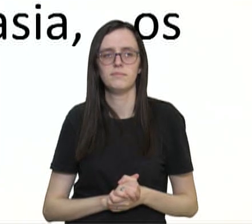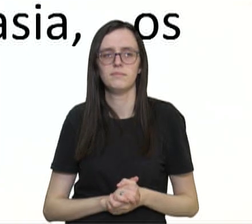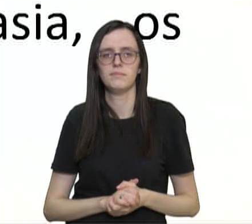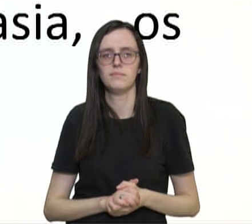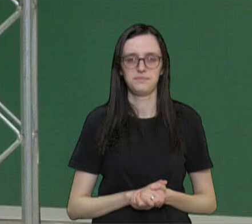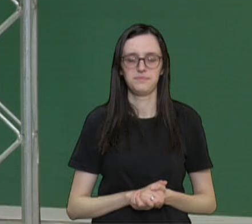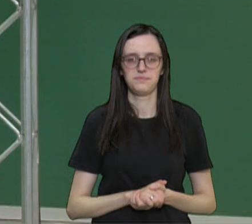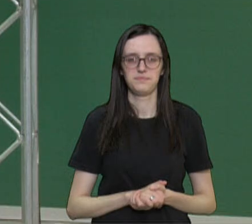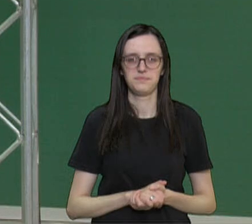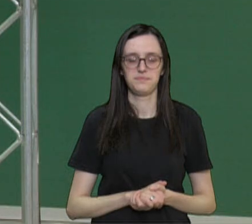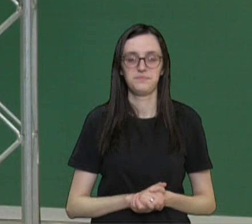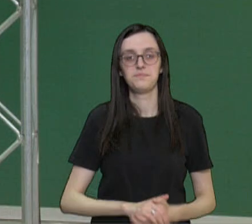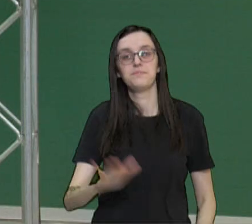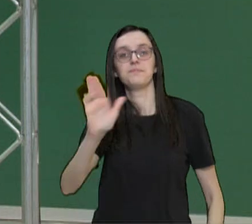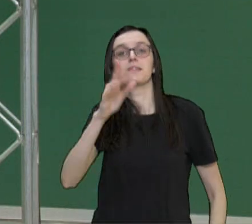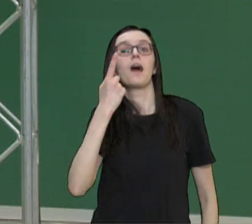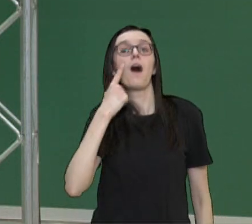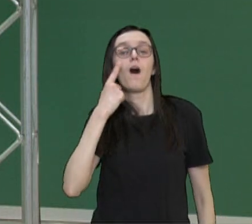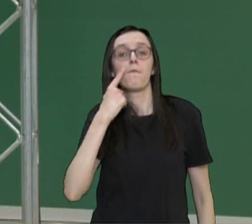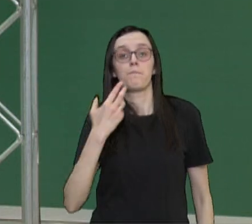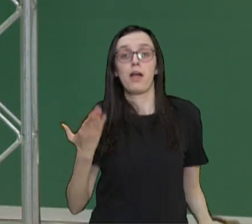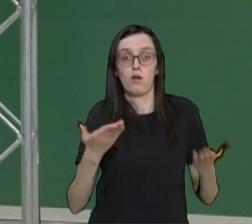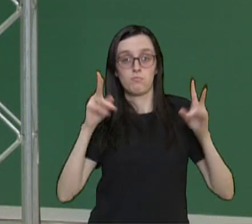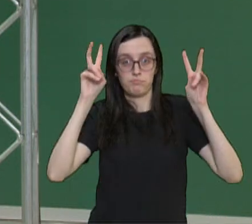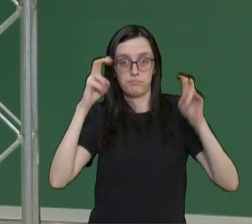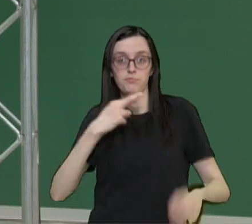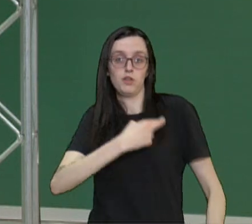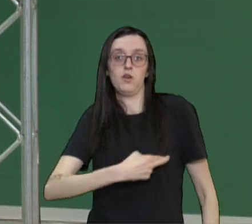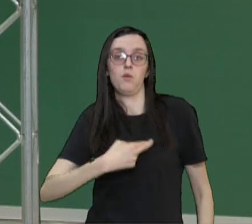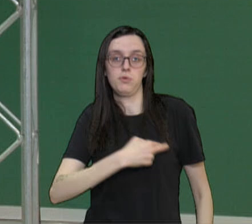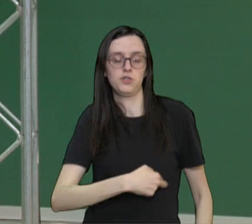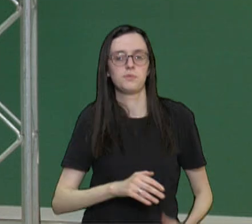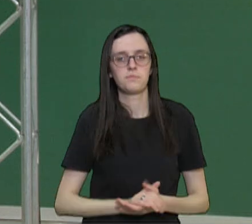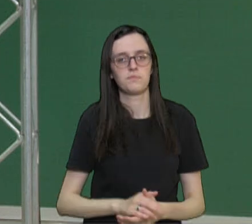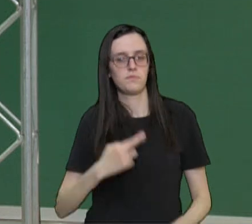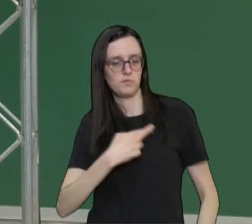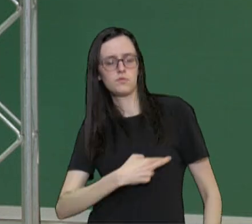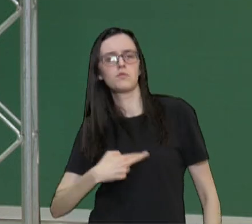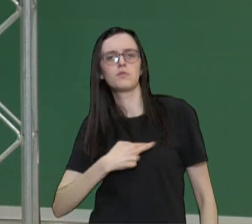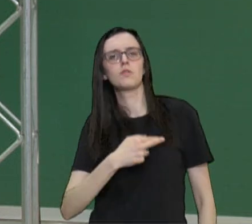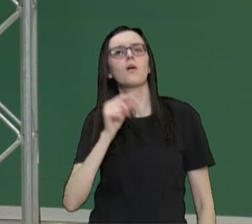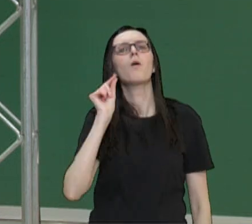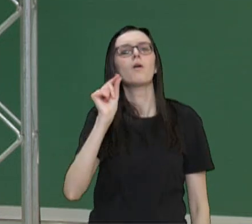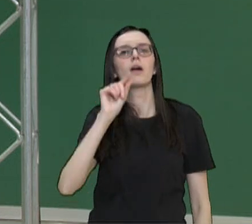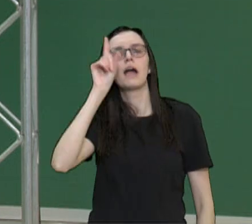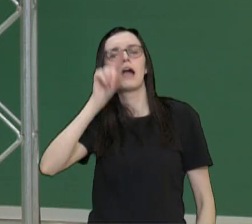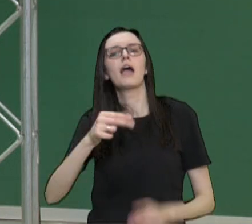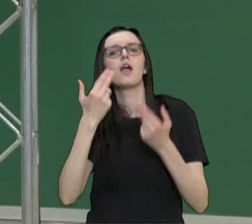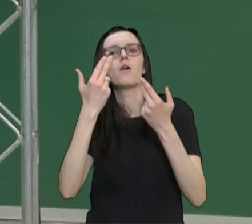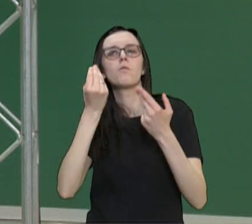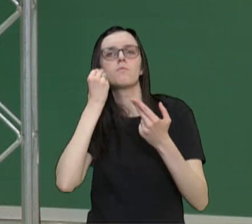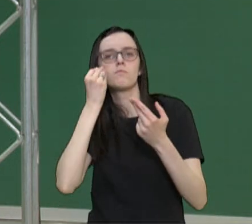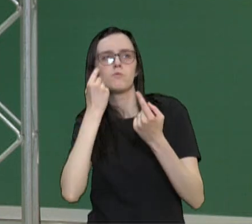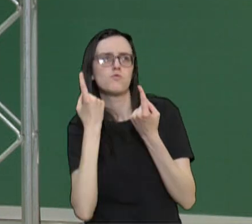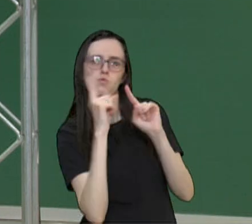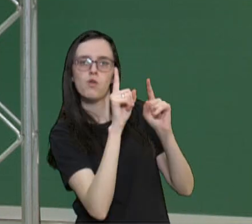Romantismo. Pessoal, romantismo agora, tá? O romantismo ele veio para rebater o neoclassicismo. vem